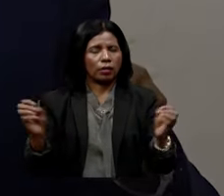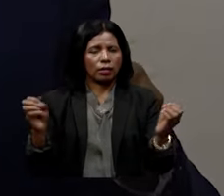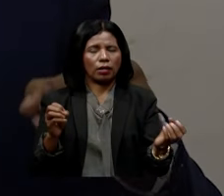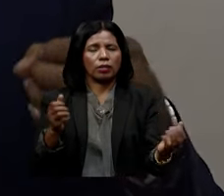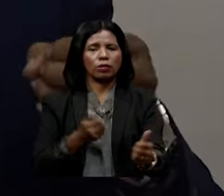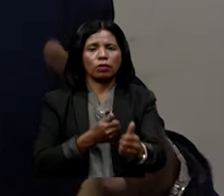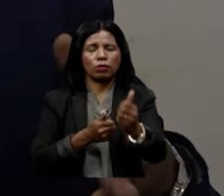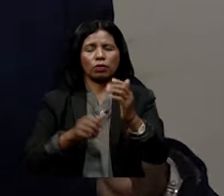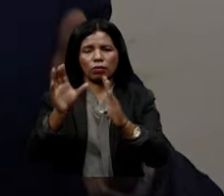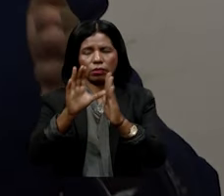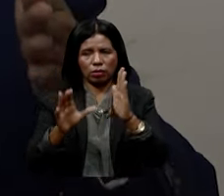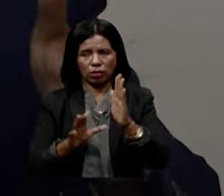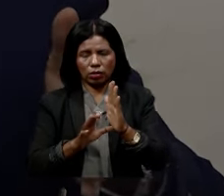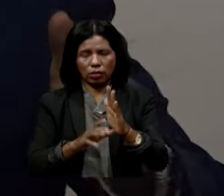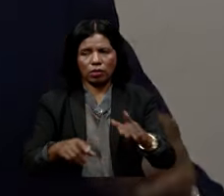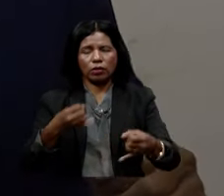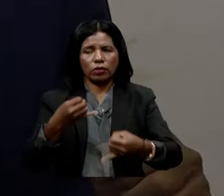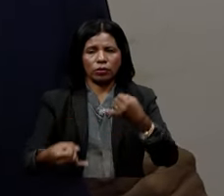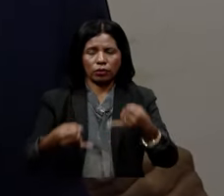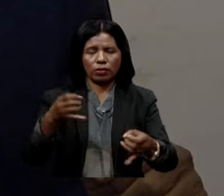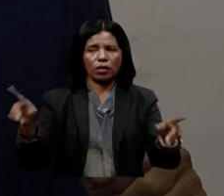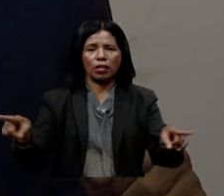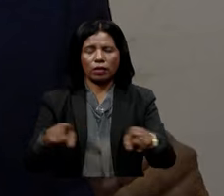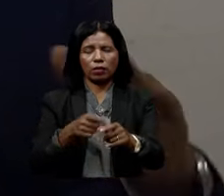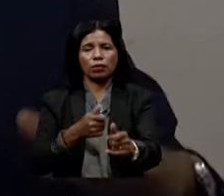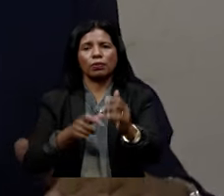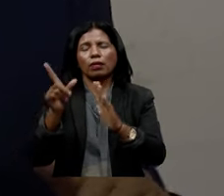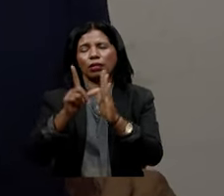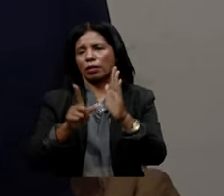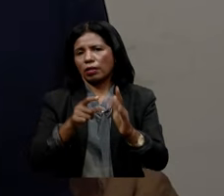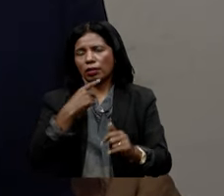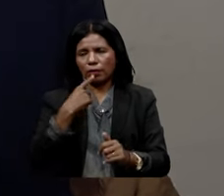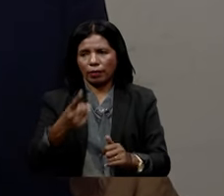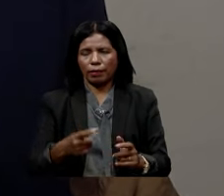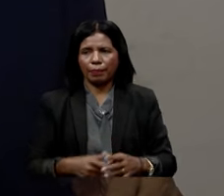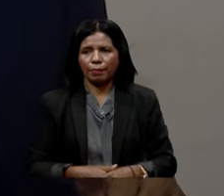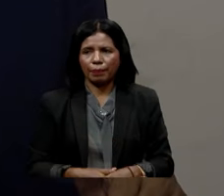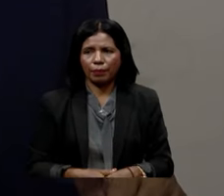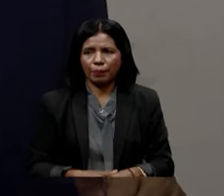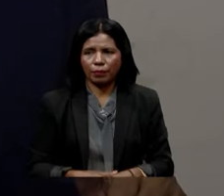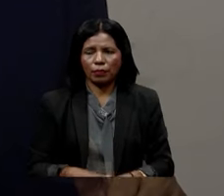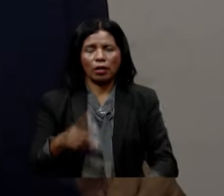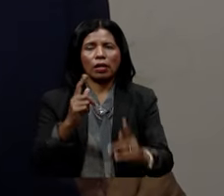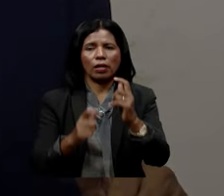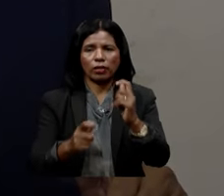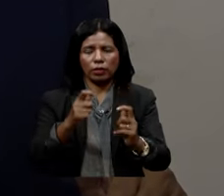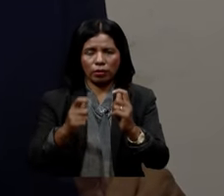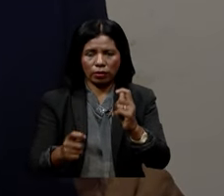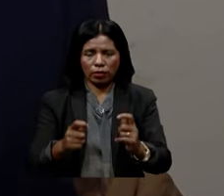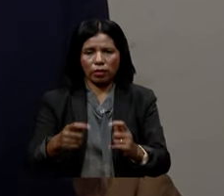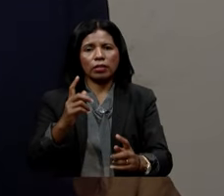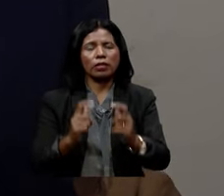constitui juiz sanesan tuirli haruka tapo dane y tribunal plenario tribunal